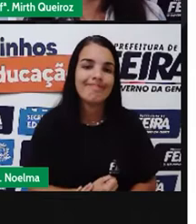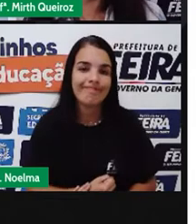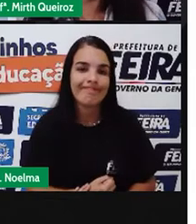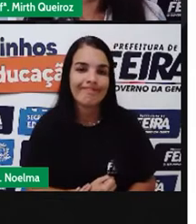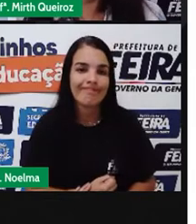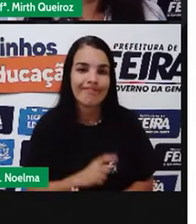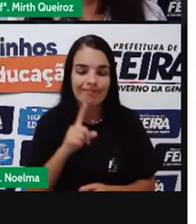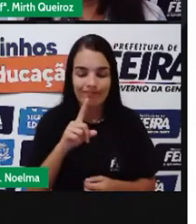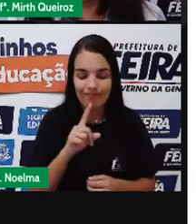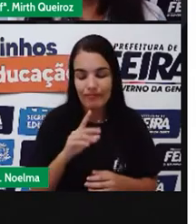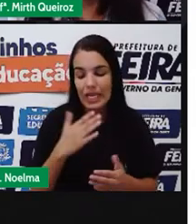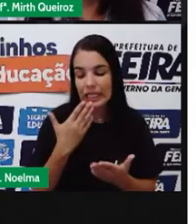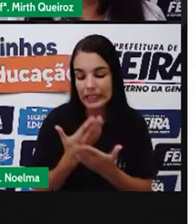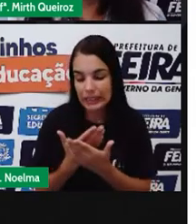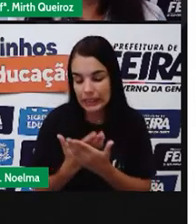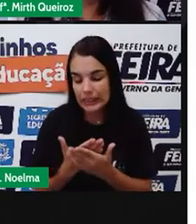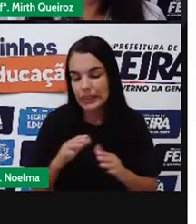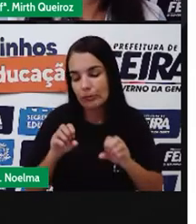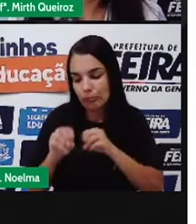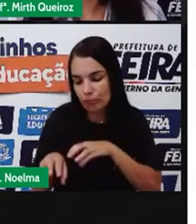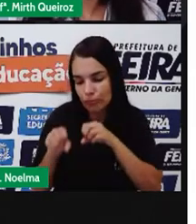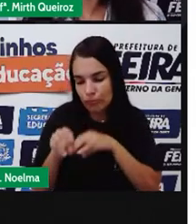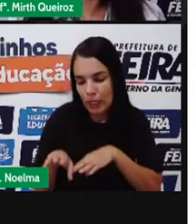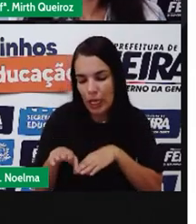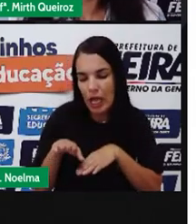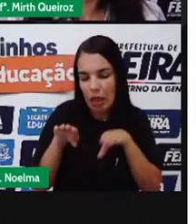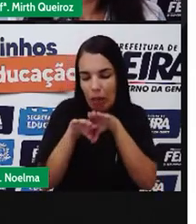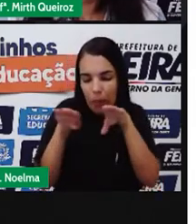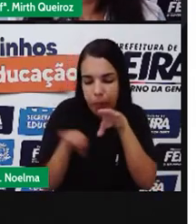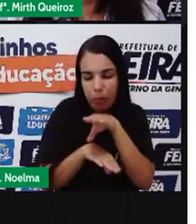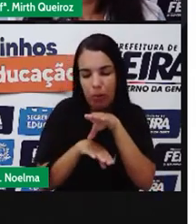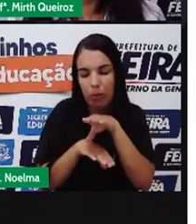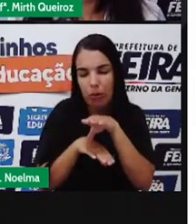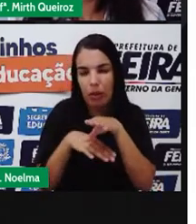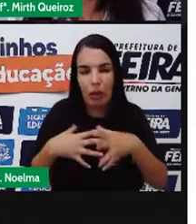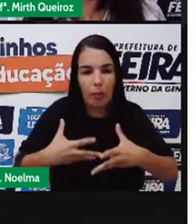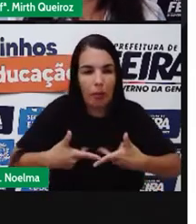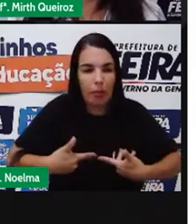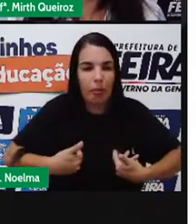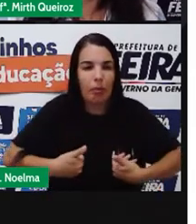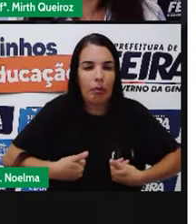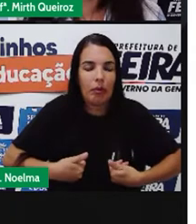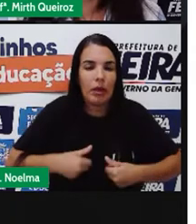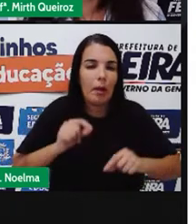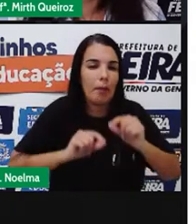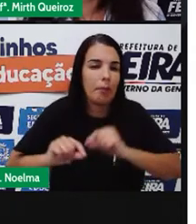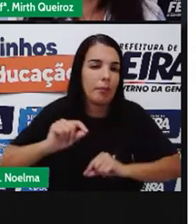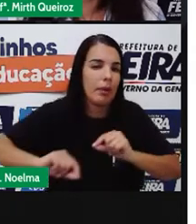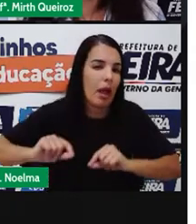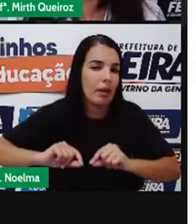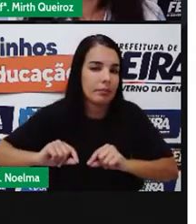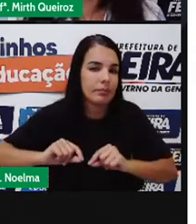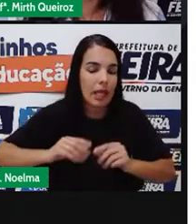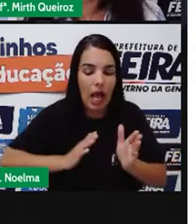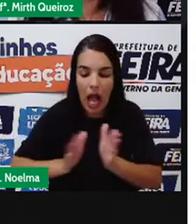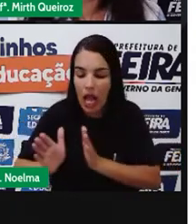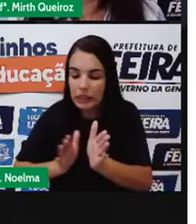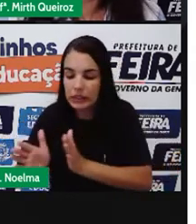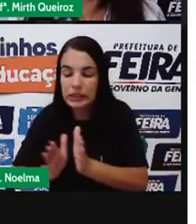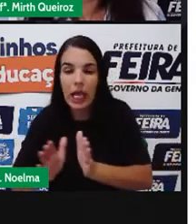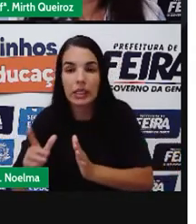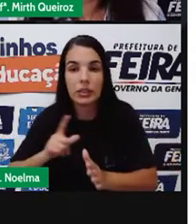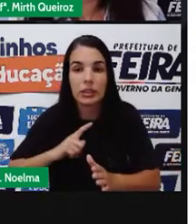Ensino de baixa qualidade. O acesso às escolas públicas é usufruído pelos que têm